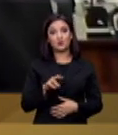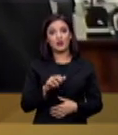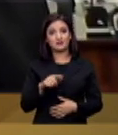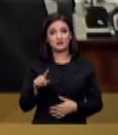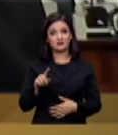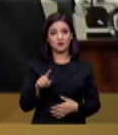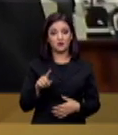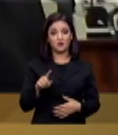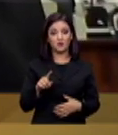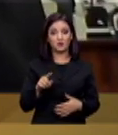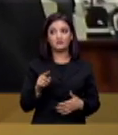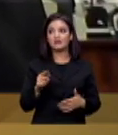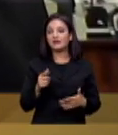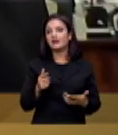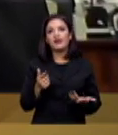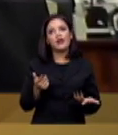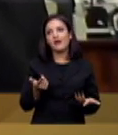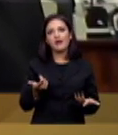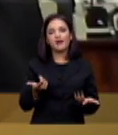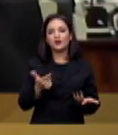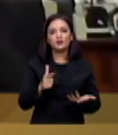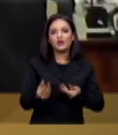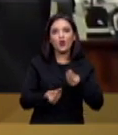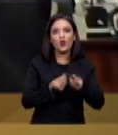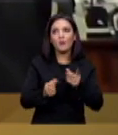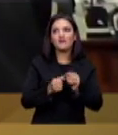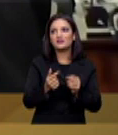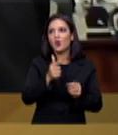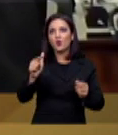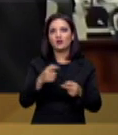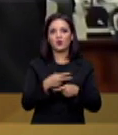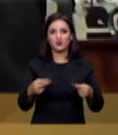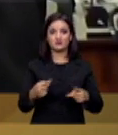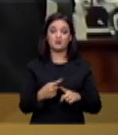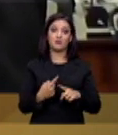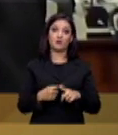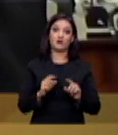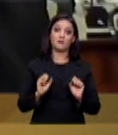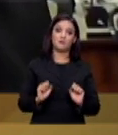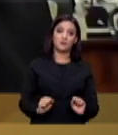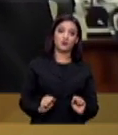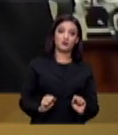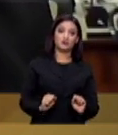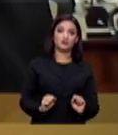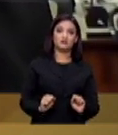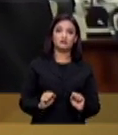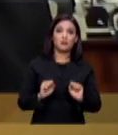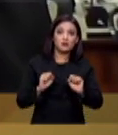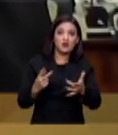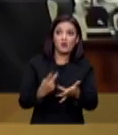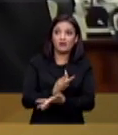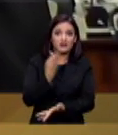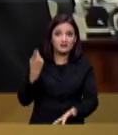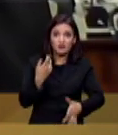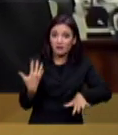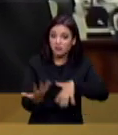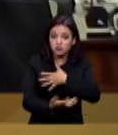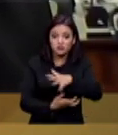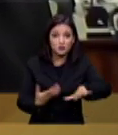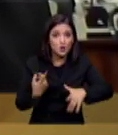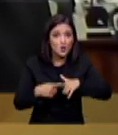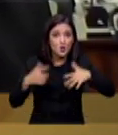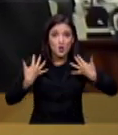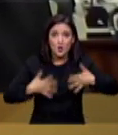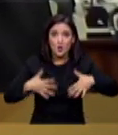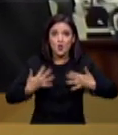outra alternativa, sob pena de se ter como alternativa o caos, como já foi apontado aqui